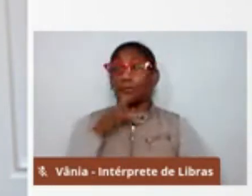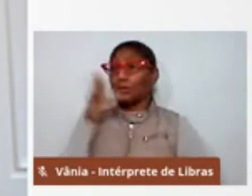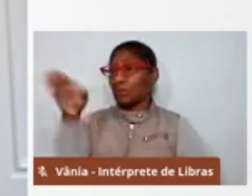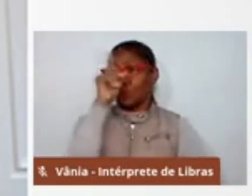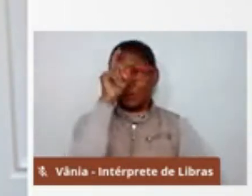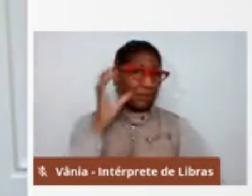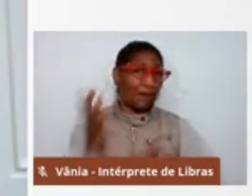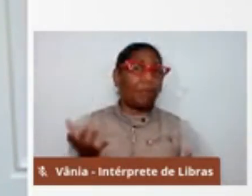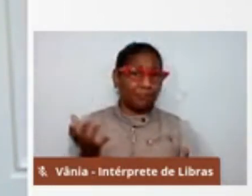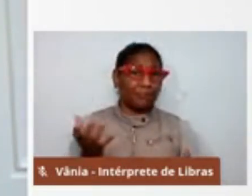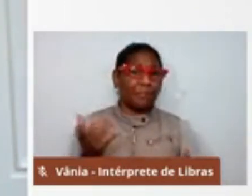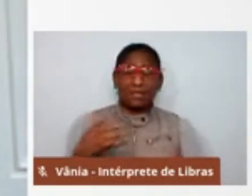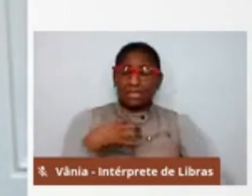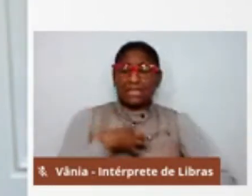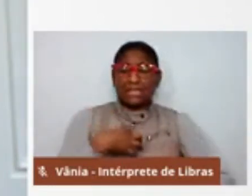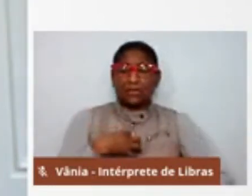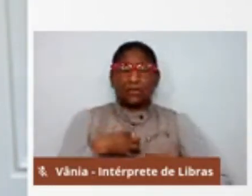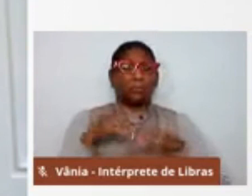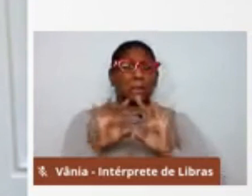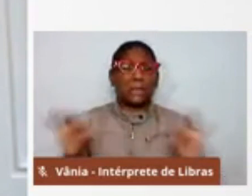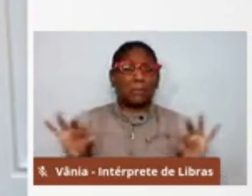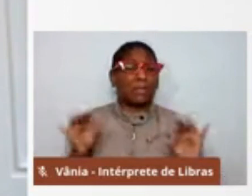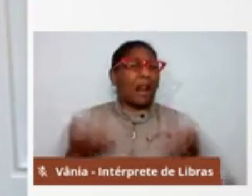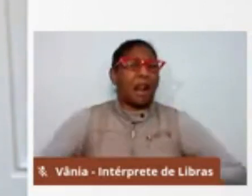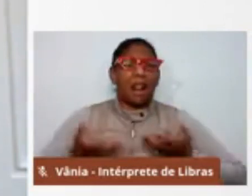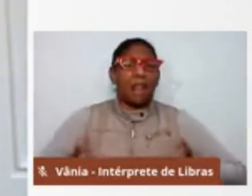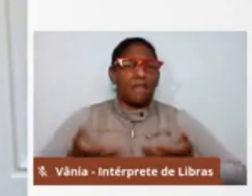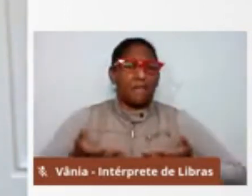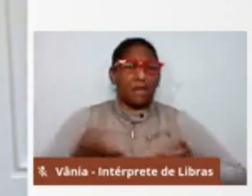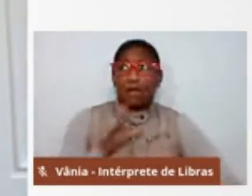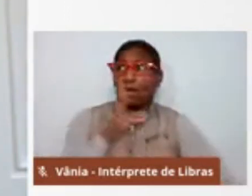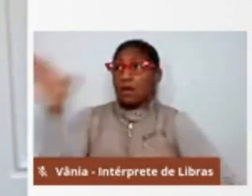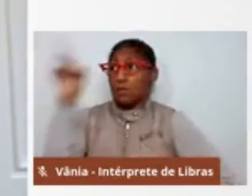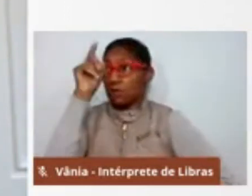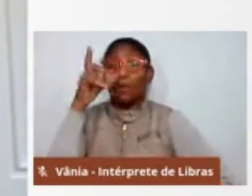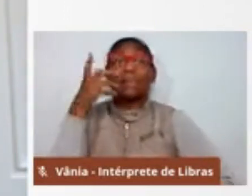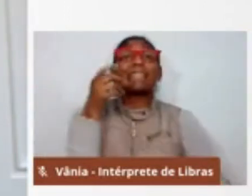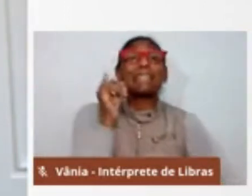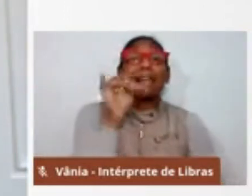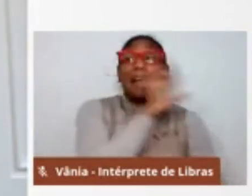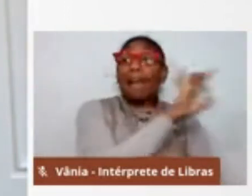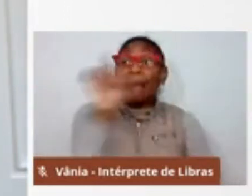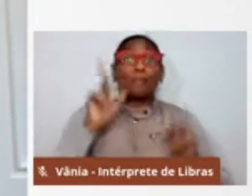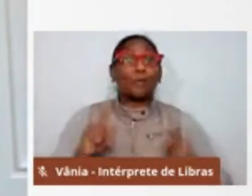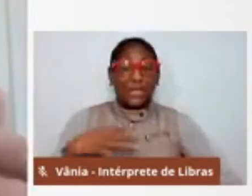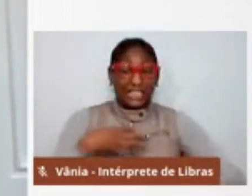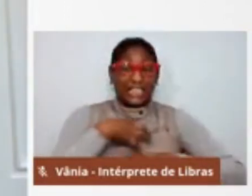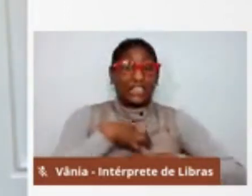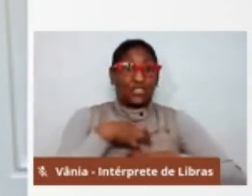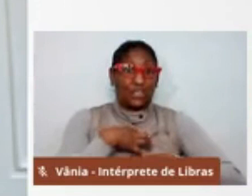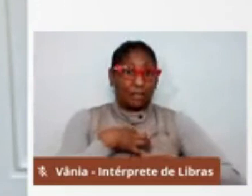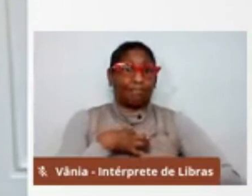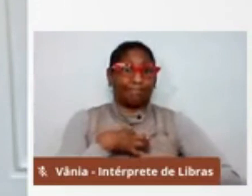e até agora com sintomas muito leves, tenho expectativa de não demandar, mas se todo mundo tiver, por exemplo, aqui